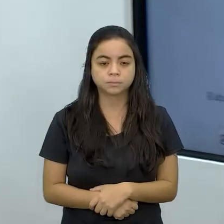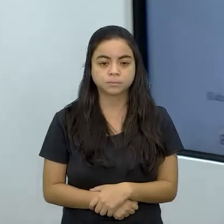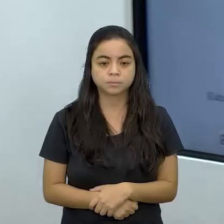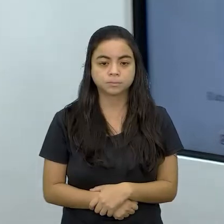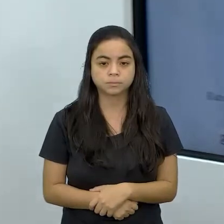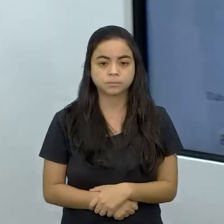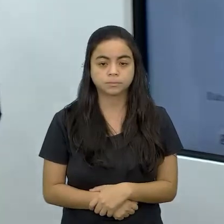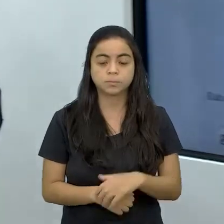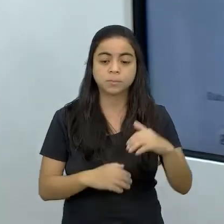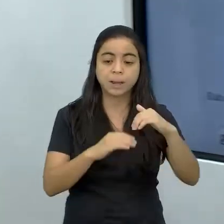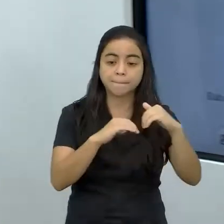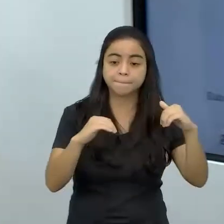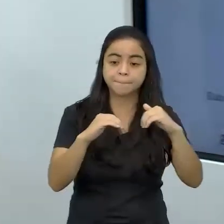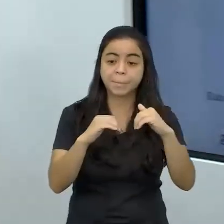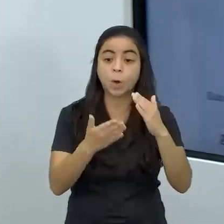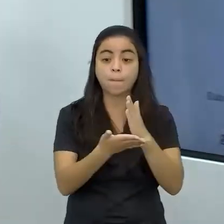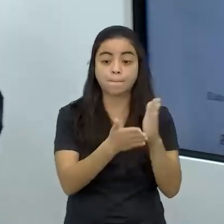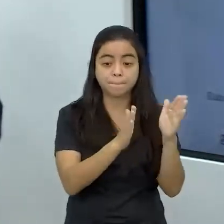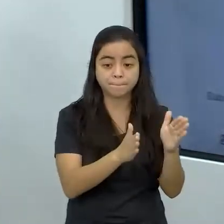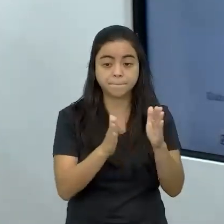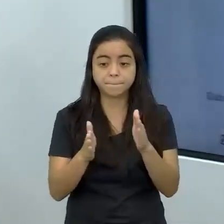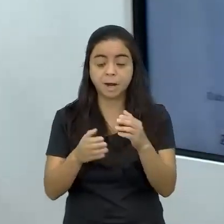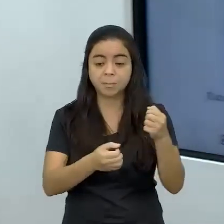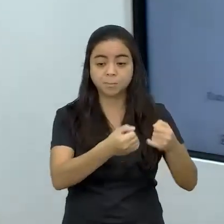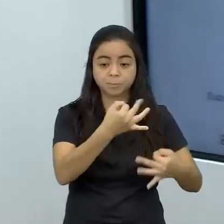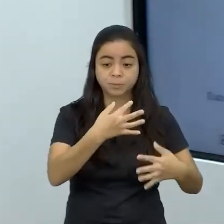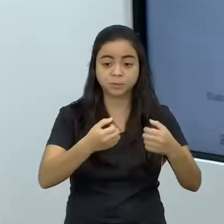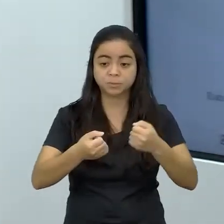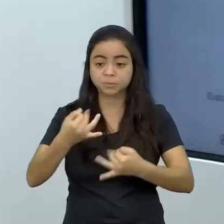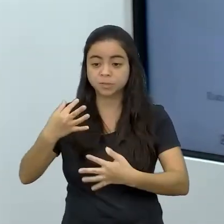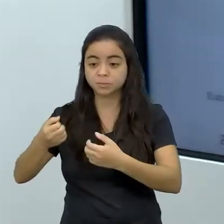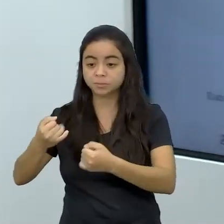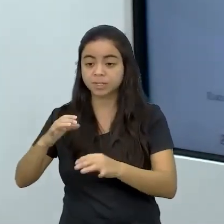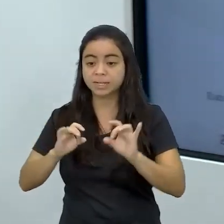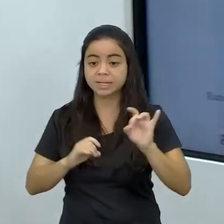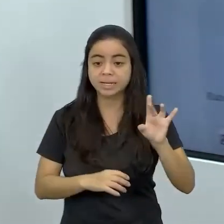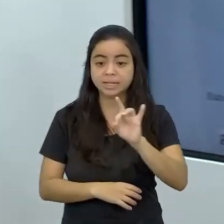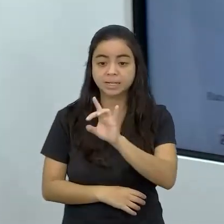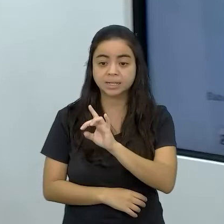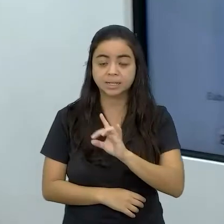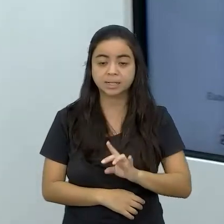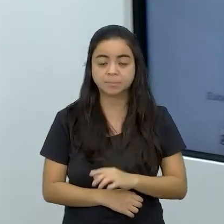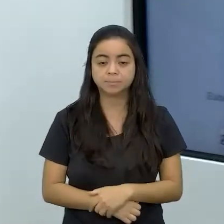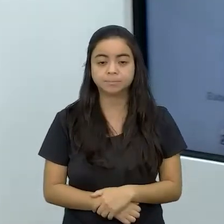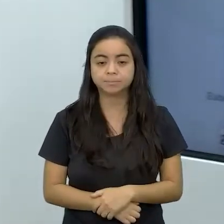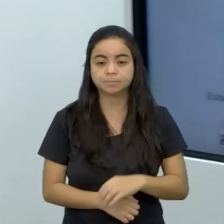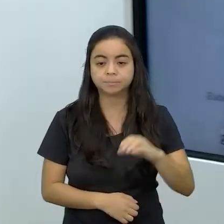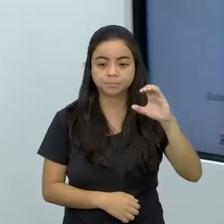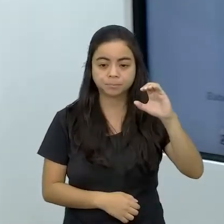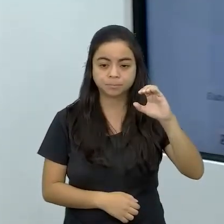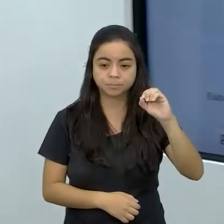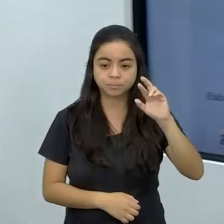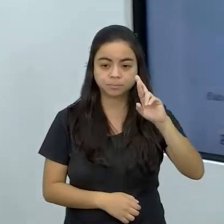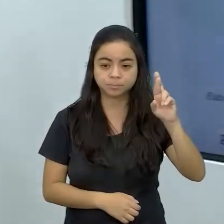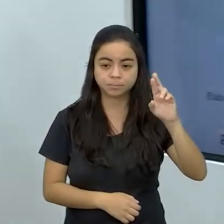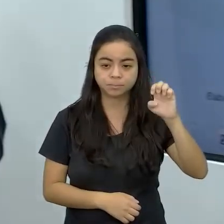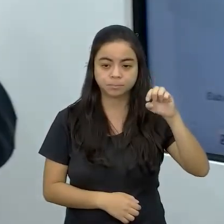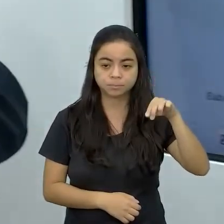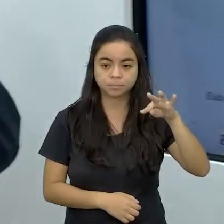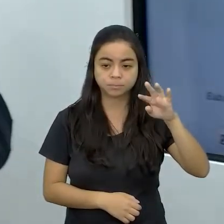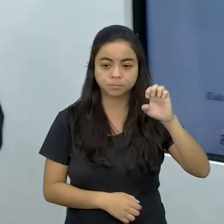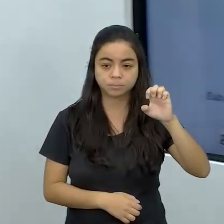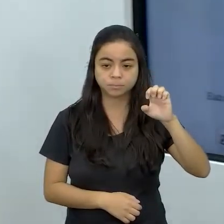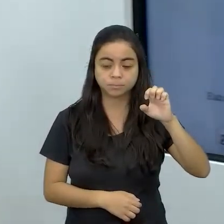você parando tudo para gente esmiuçar e a gente aprofundar em cada item corrente elétrica vamos lá